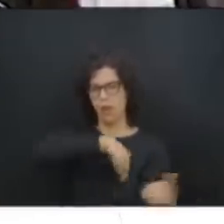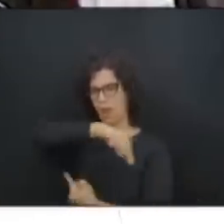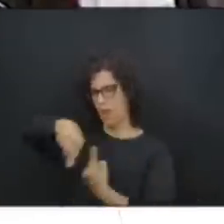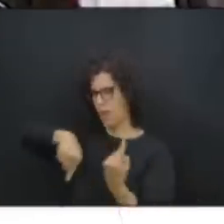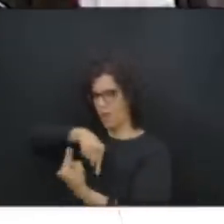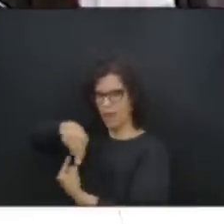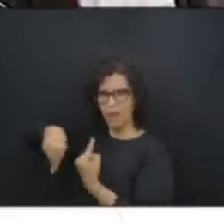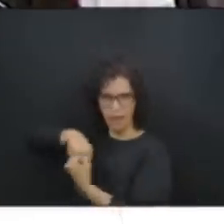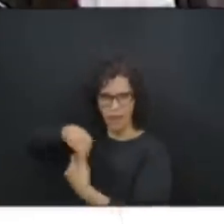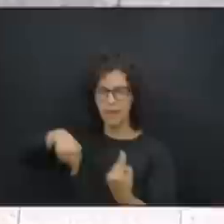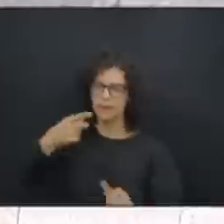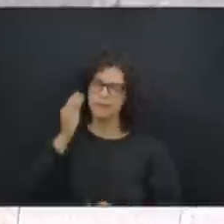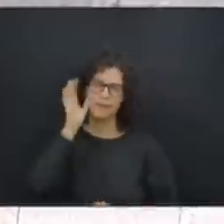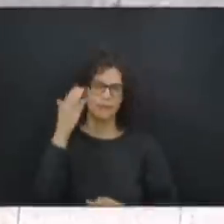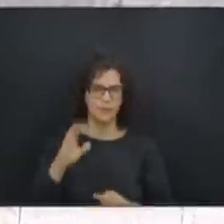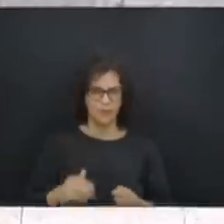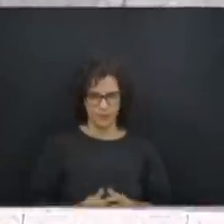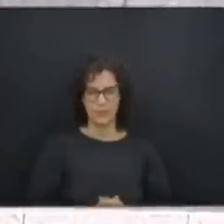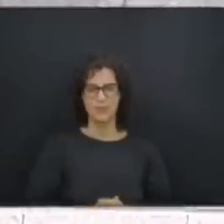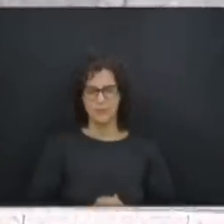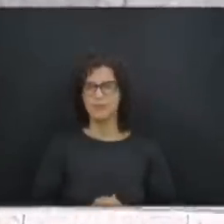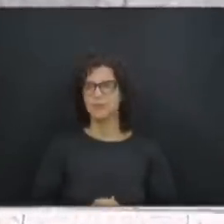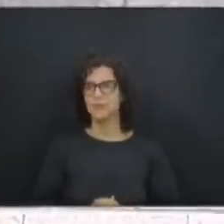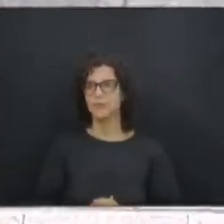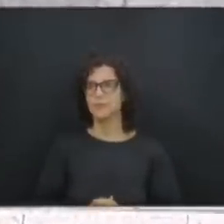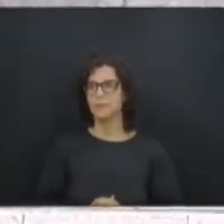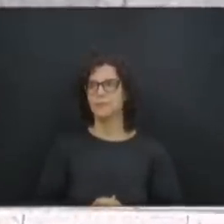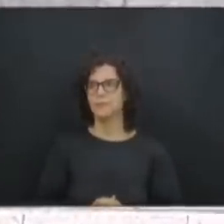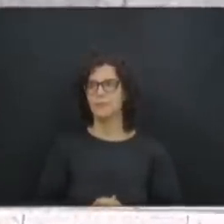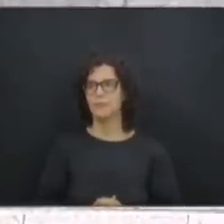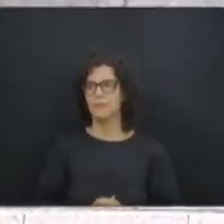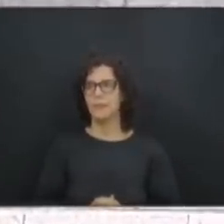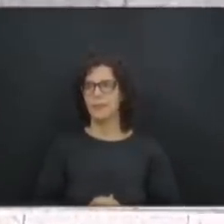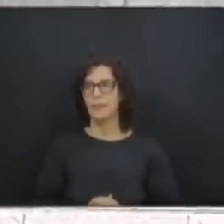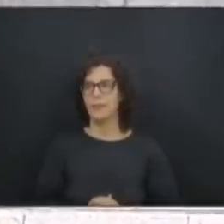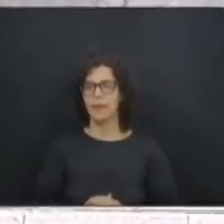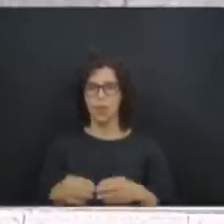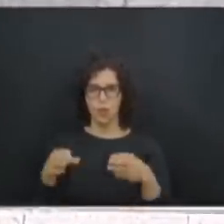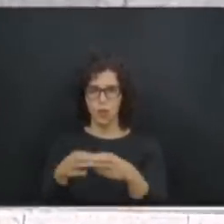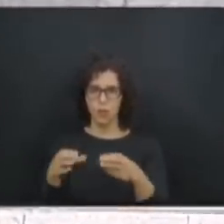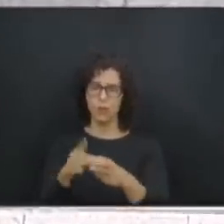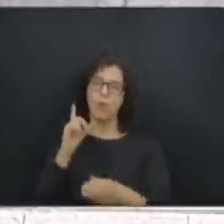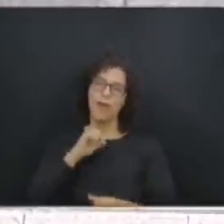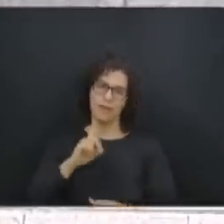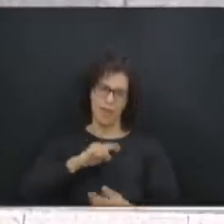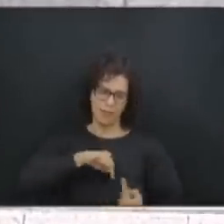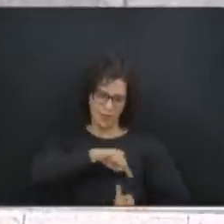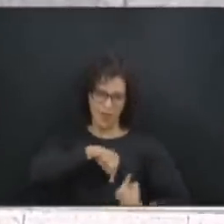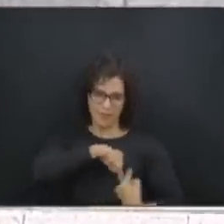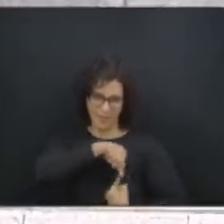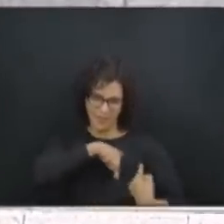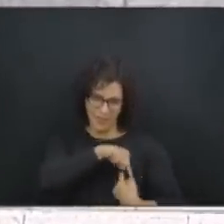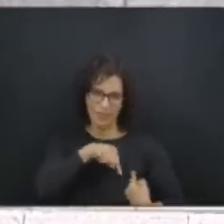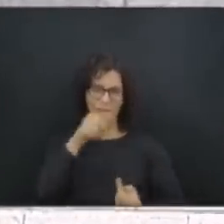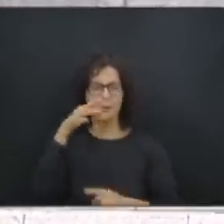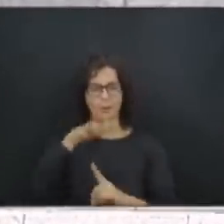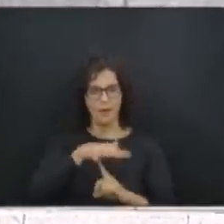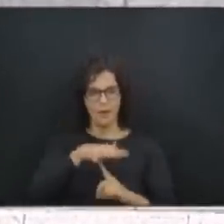um furacão por Curitiba e e o clube Atlético Paranaense